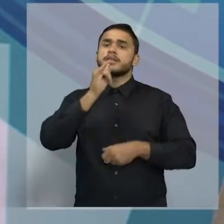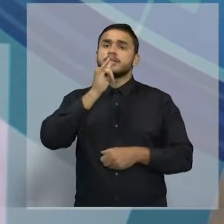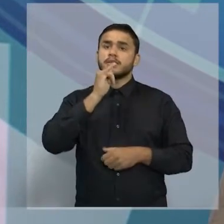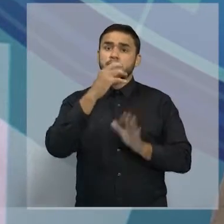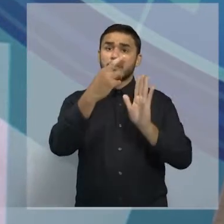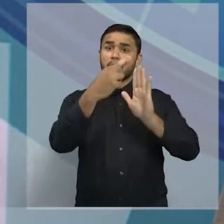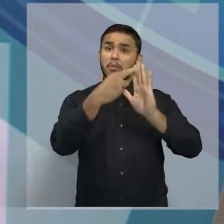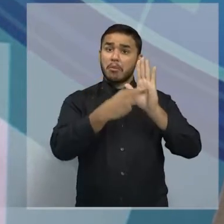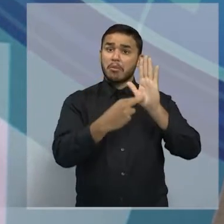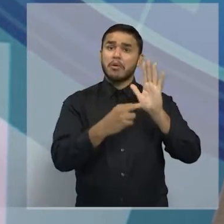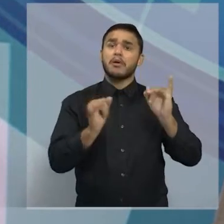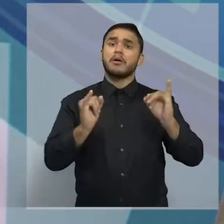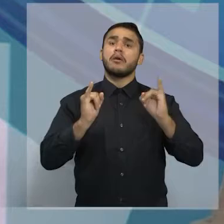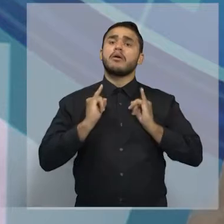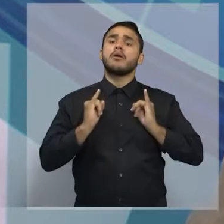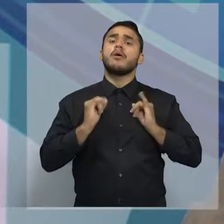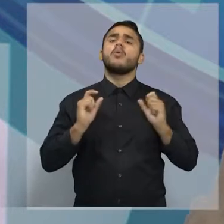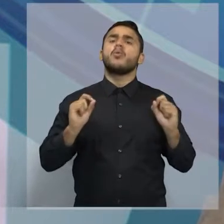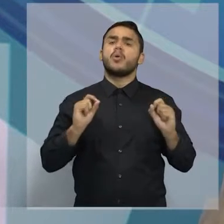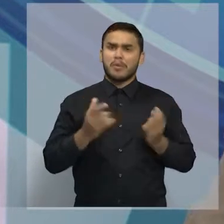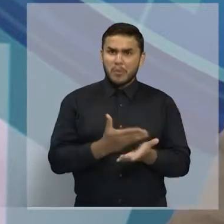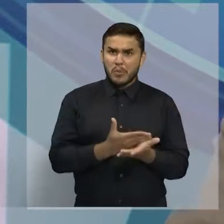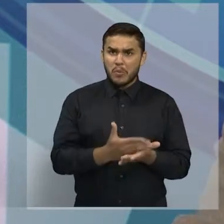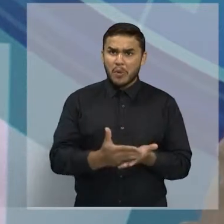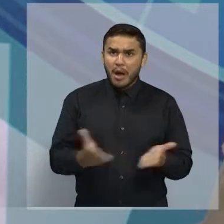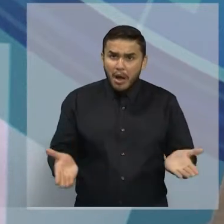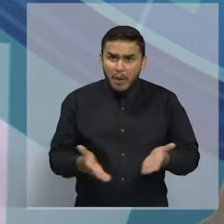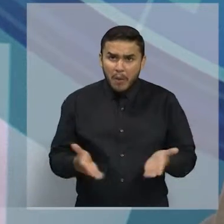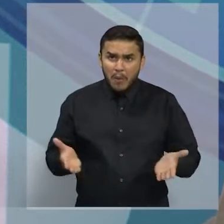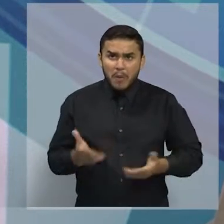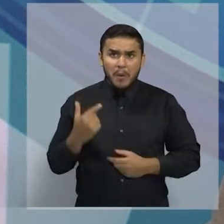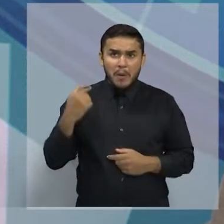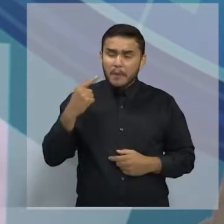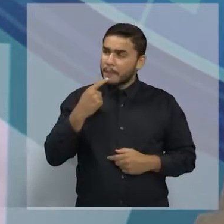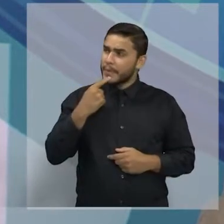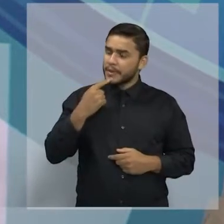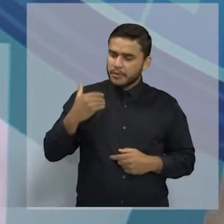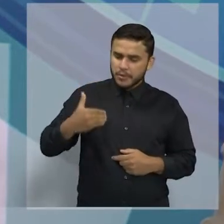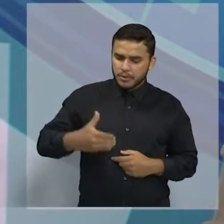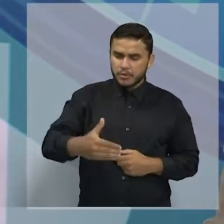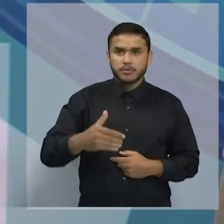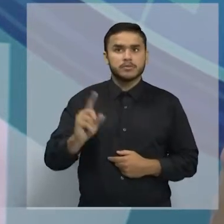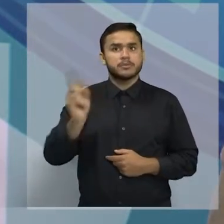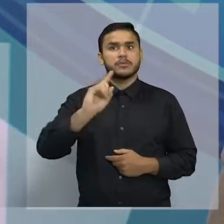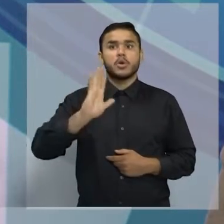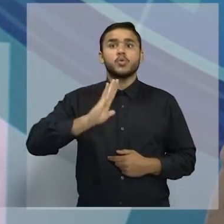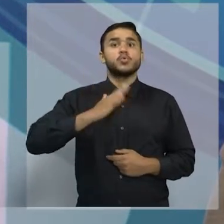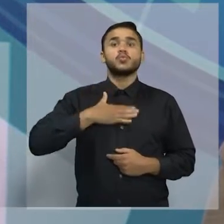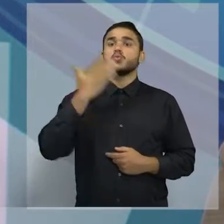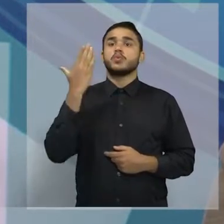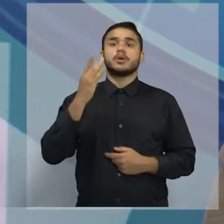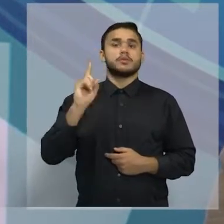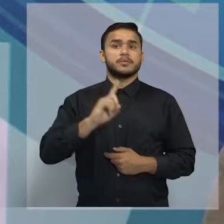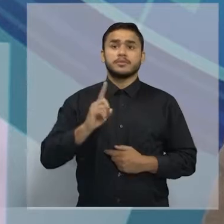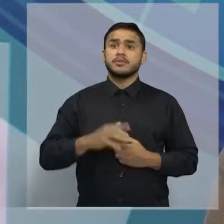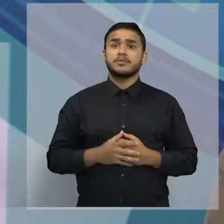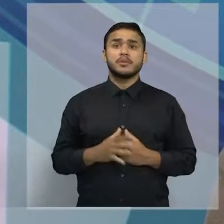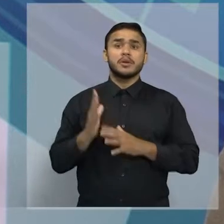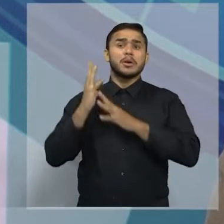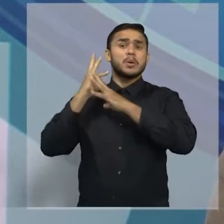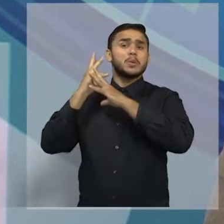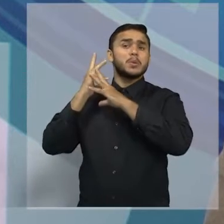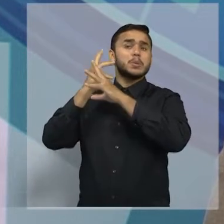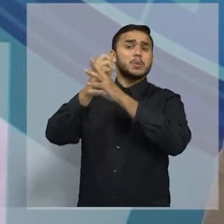temos hoje no país, mas ela não veio do dia para a noite. Ela não aconteceu agora. Você vem durante os últimos